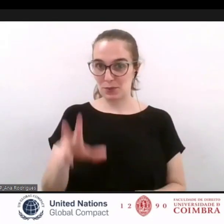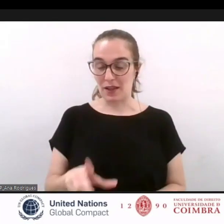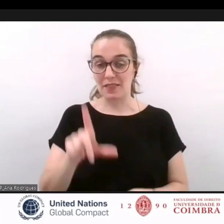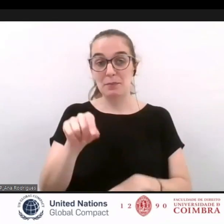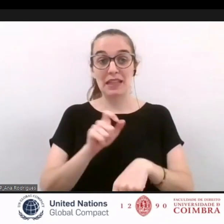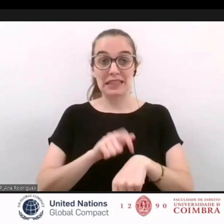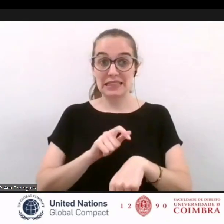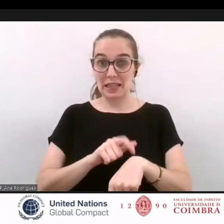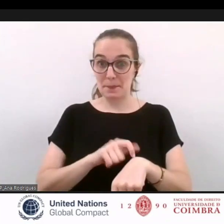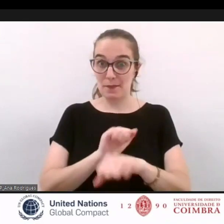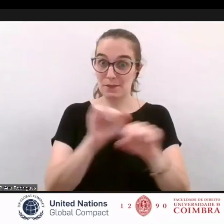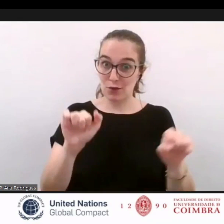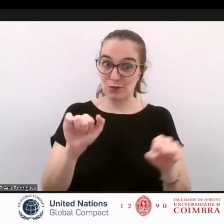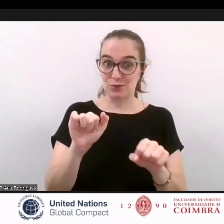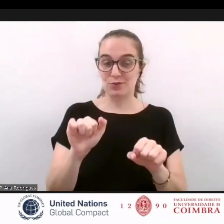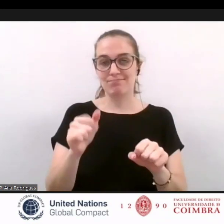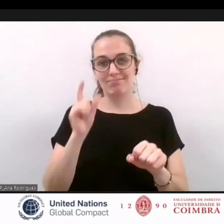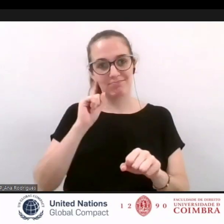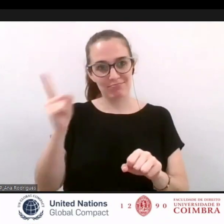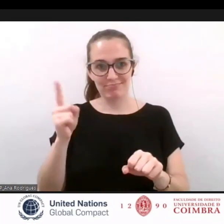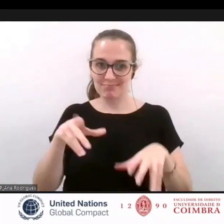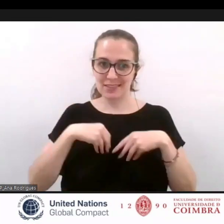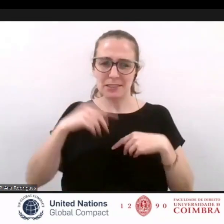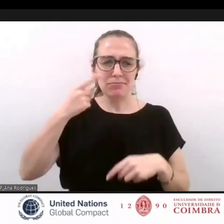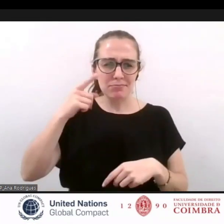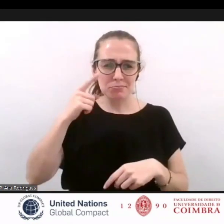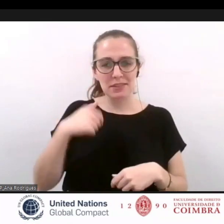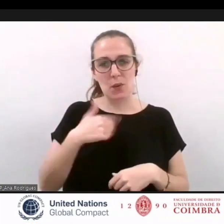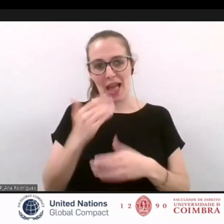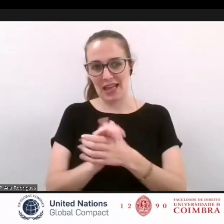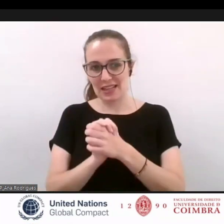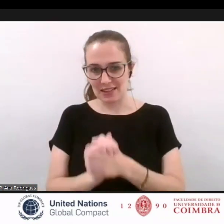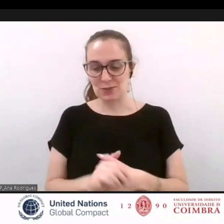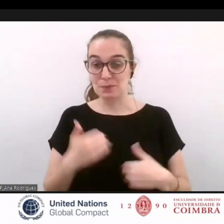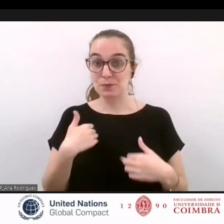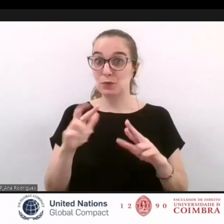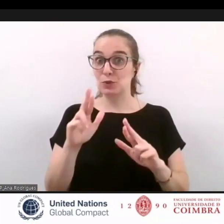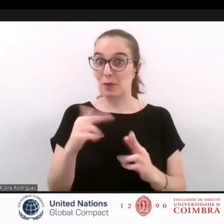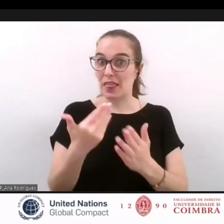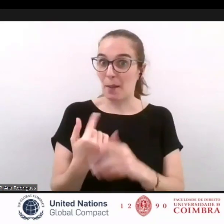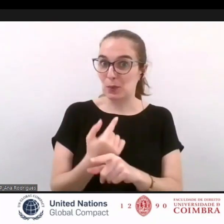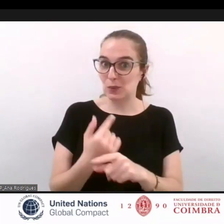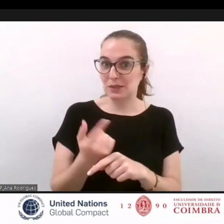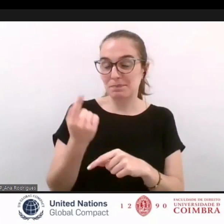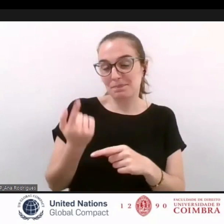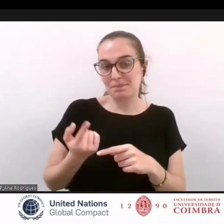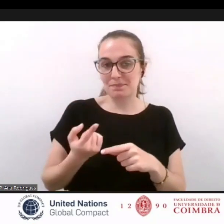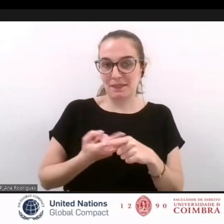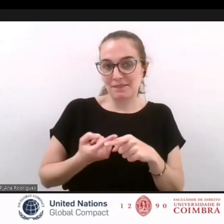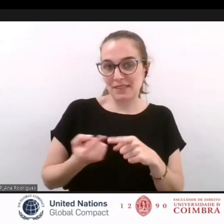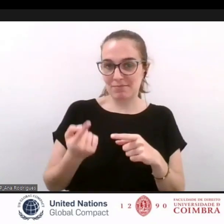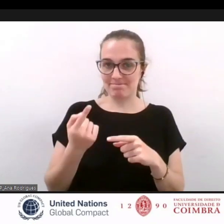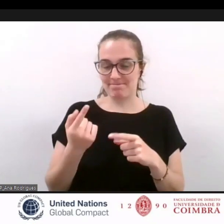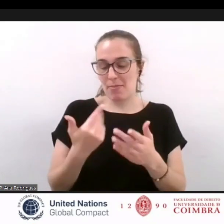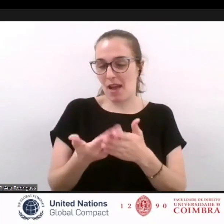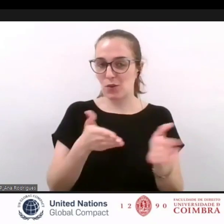que toda a gente que está a participar decidiu gastar com a nossa sessão hoje, e espero trazer alguma coisa de, pelo menos, fomento a